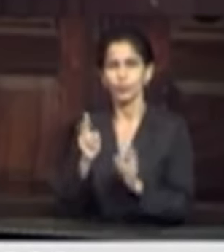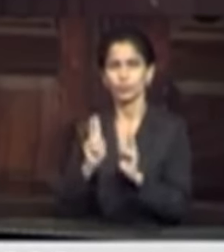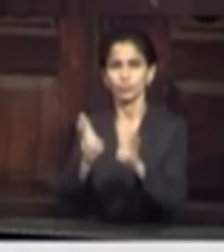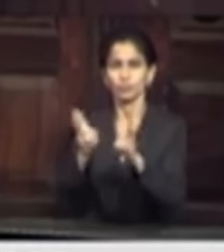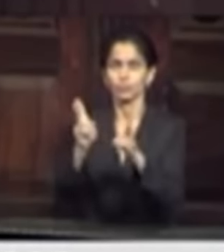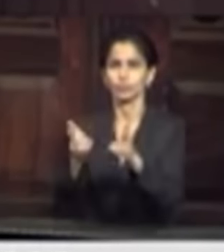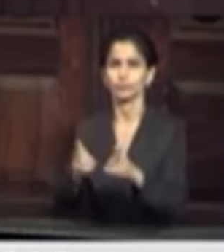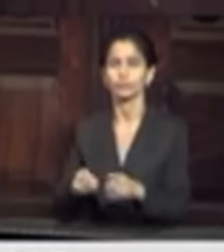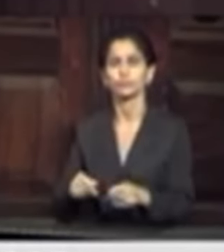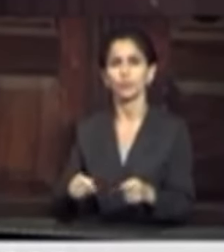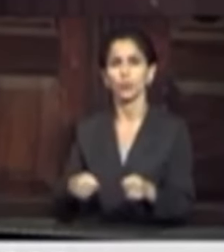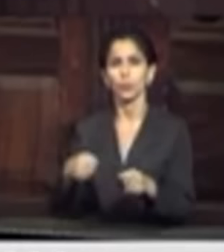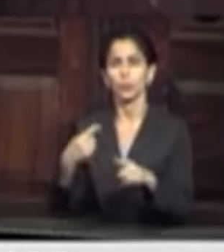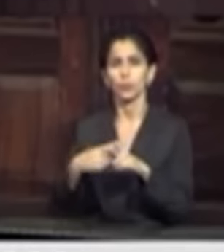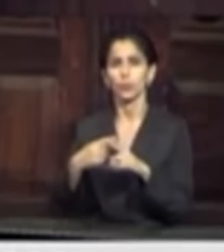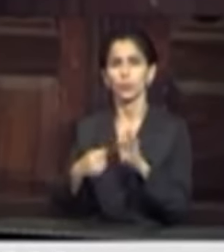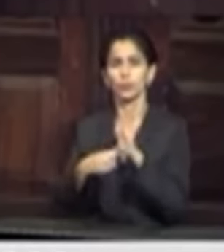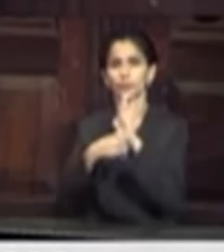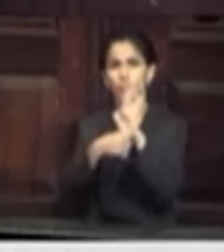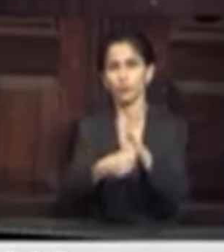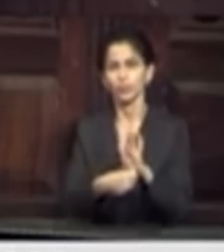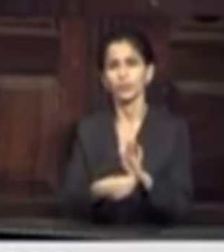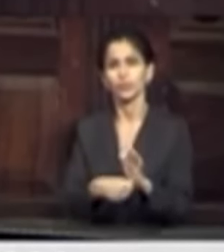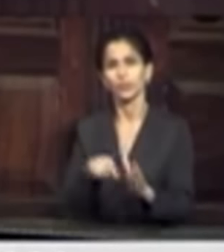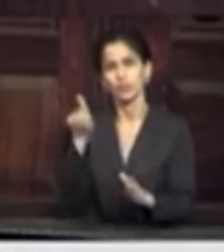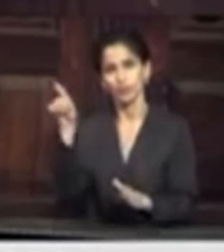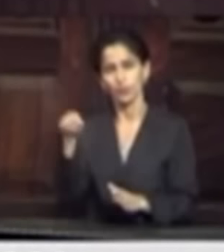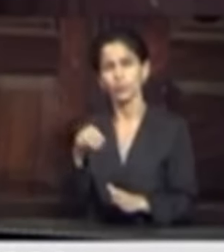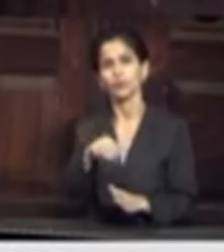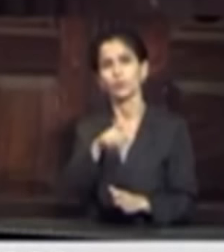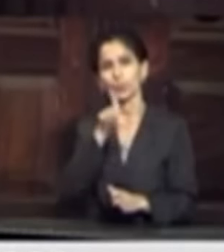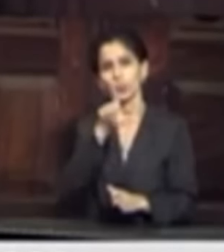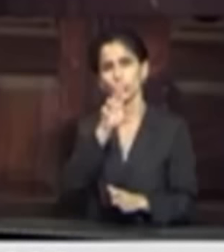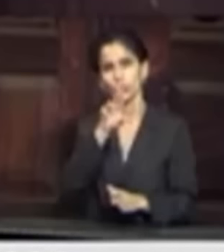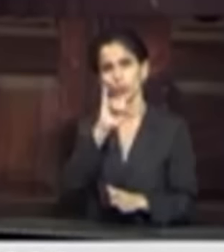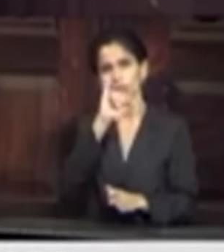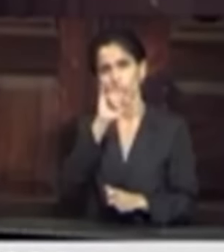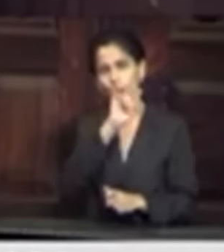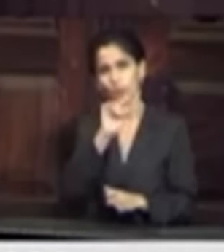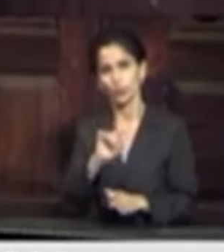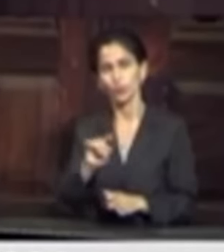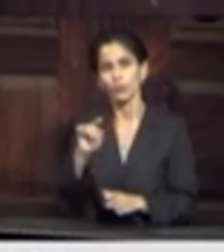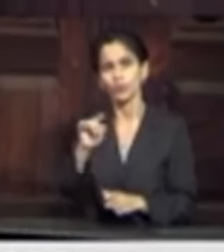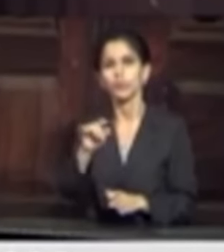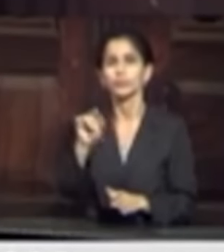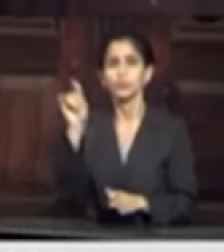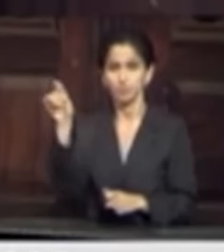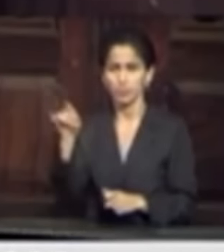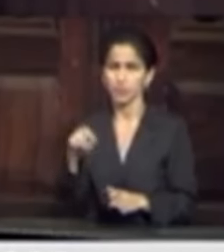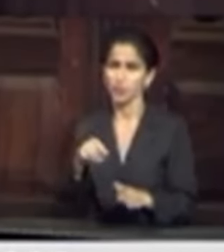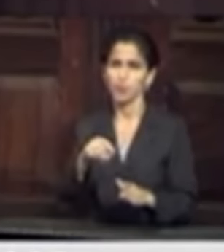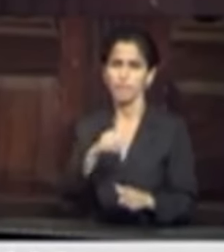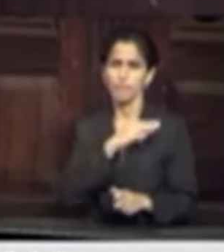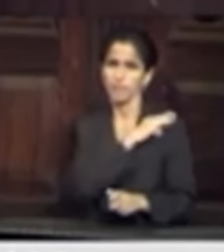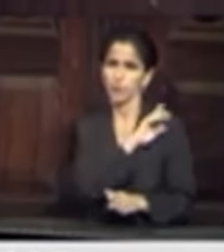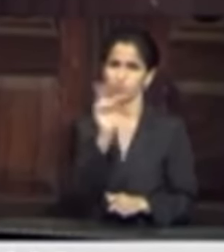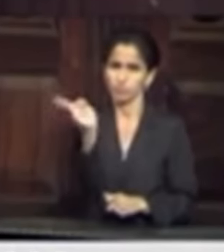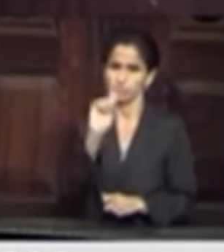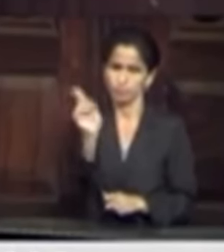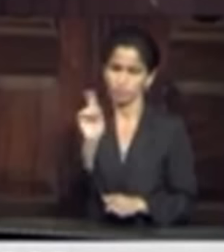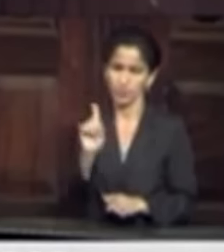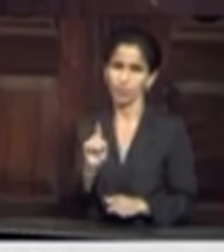pretende impor a esta casa o doutor Luiz Foda-se, que não é mais ministro Luiz Fux. Ele perde a autoridade